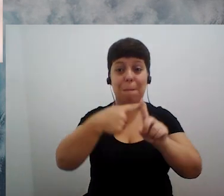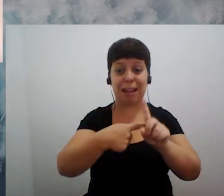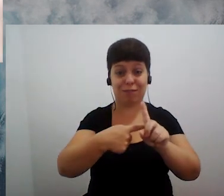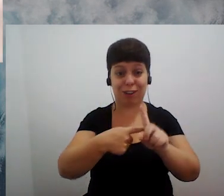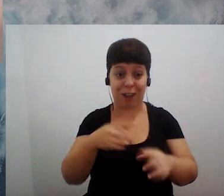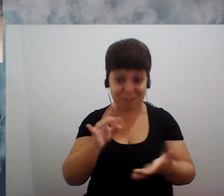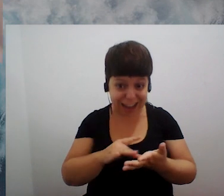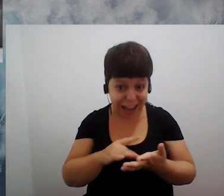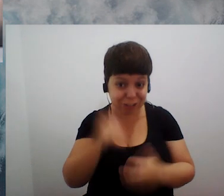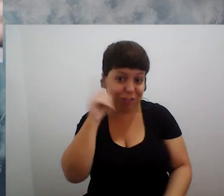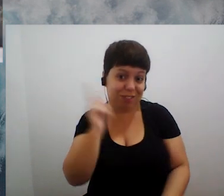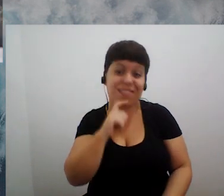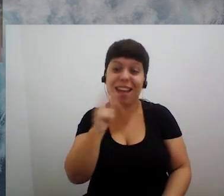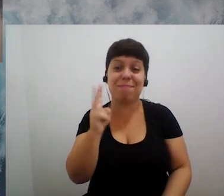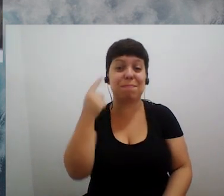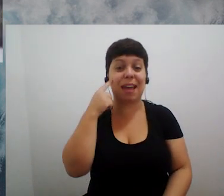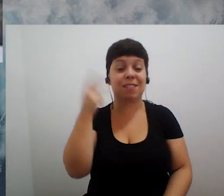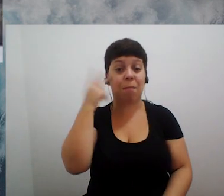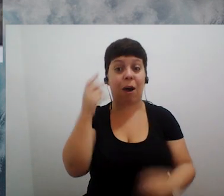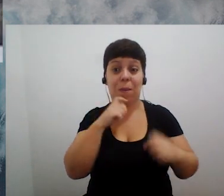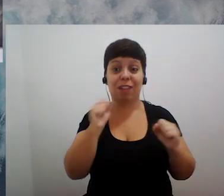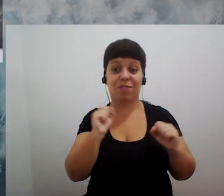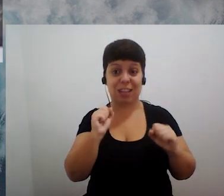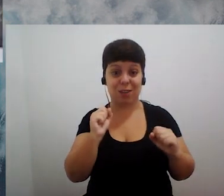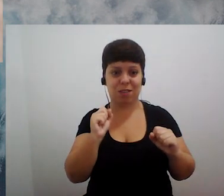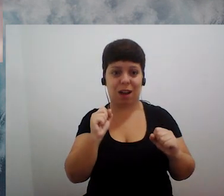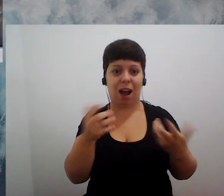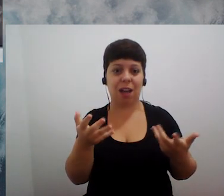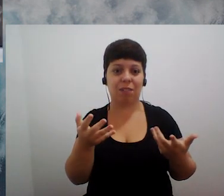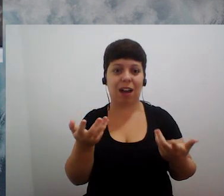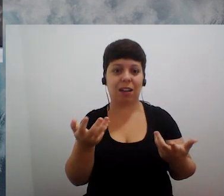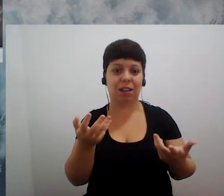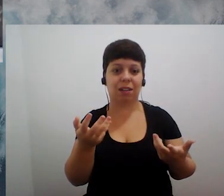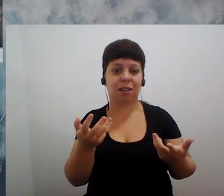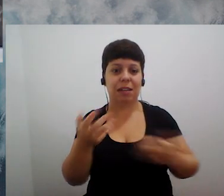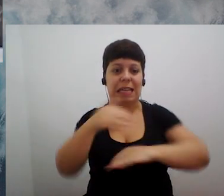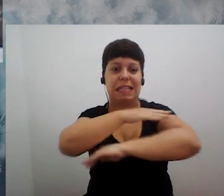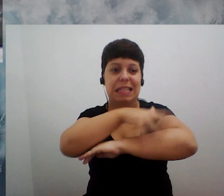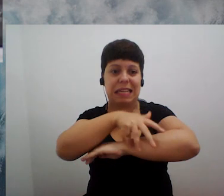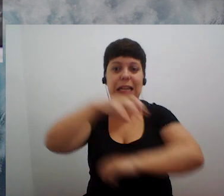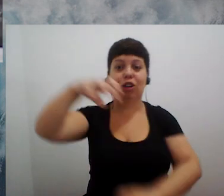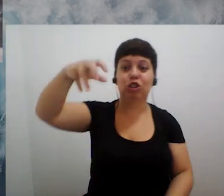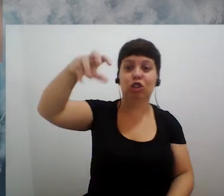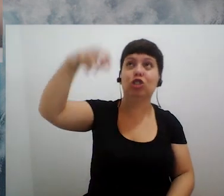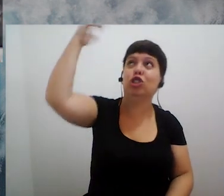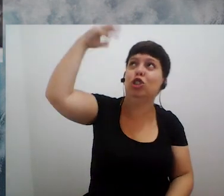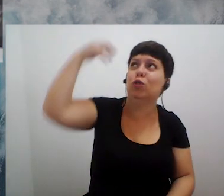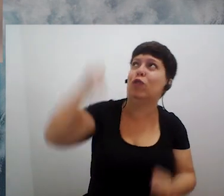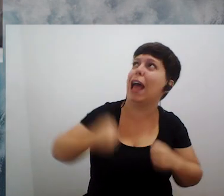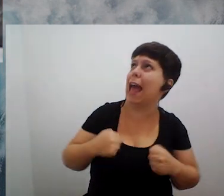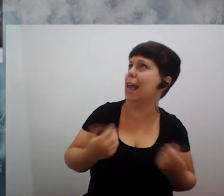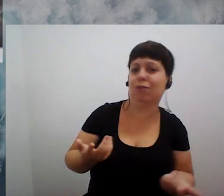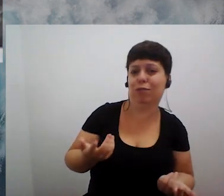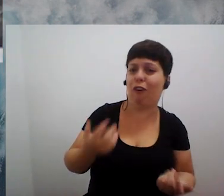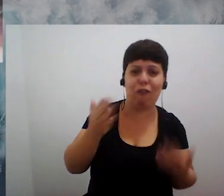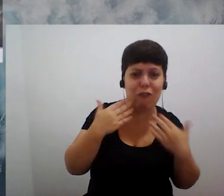mais frio do que aqui. Não sei se é, mas eu tenho na minha cabeça que é bem mais frio que aqui. Aí você pensa, como é que vai botar um chuveiro em cada esquina em São Paulo? O